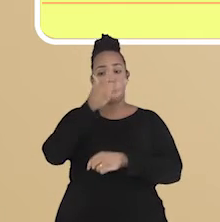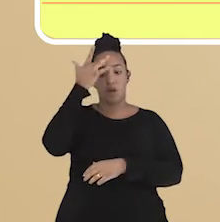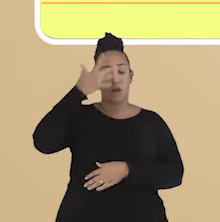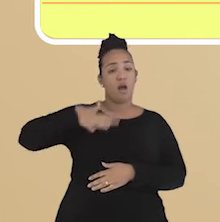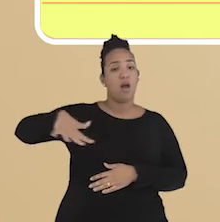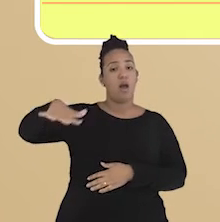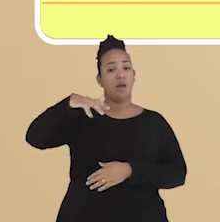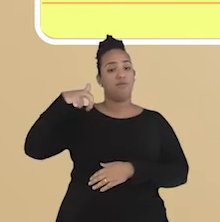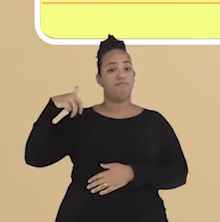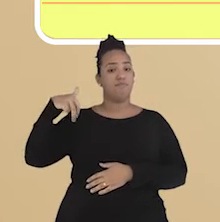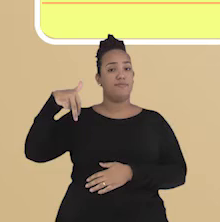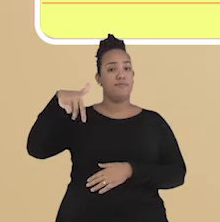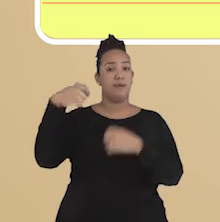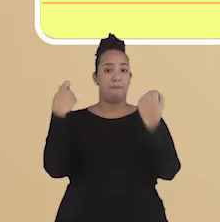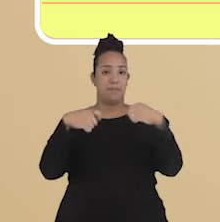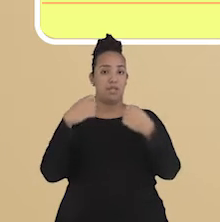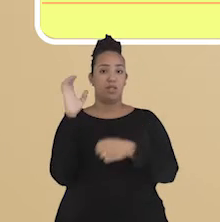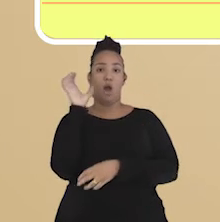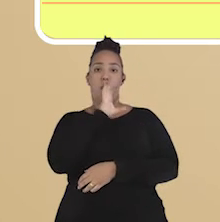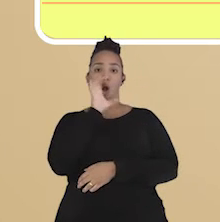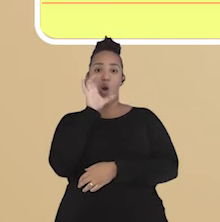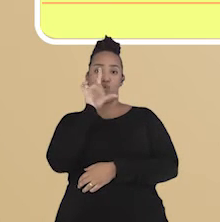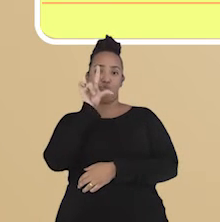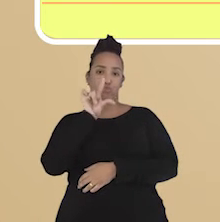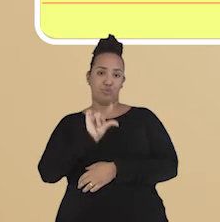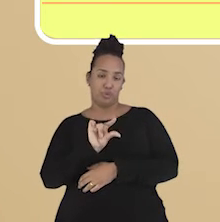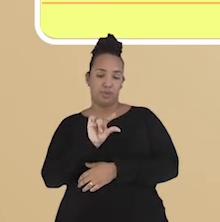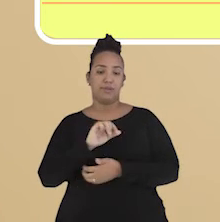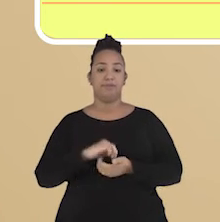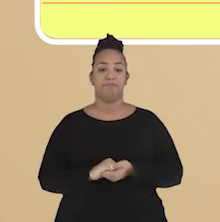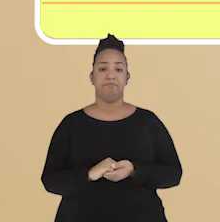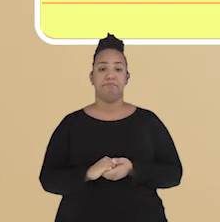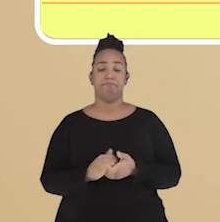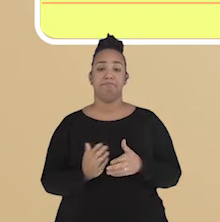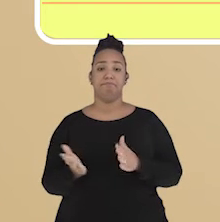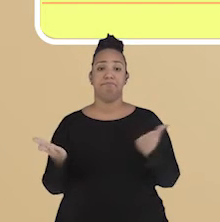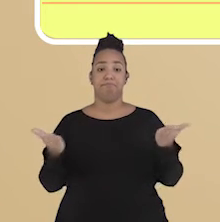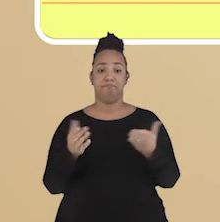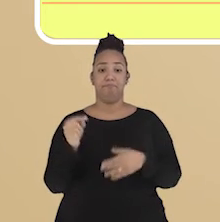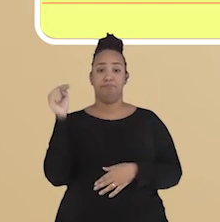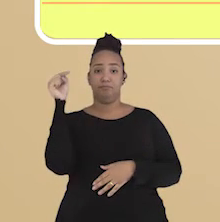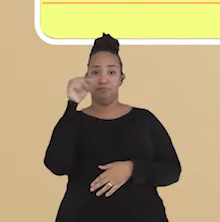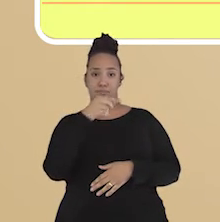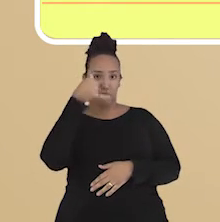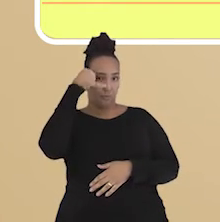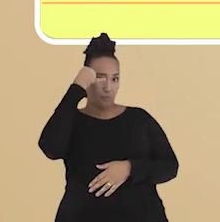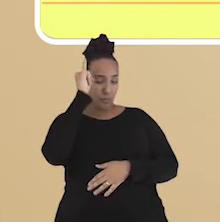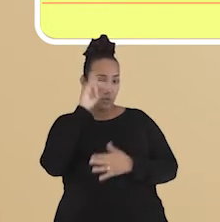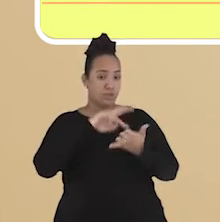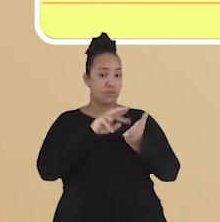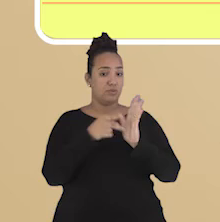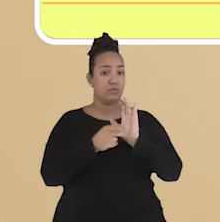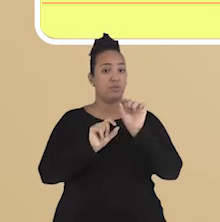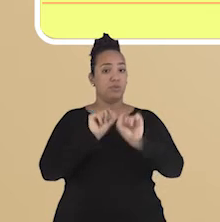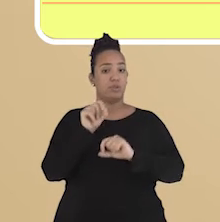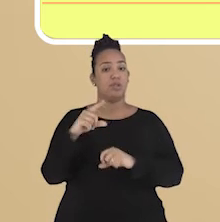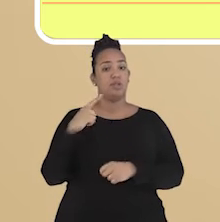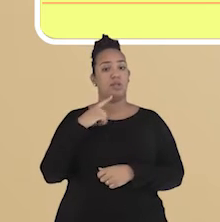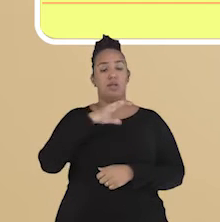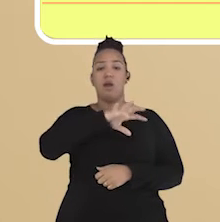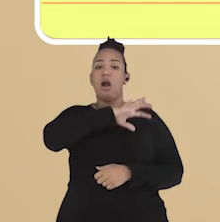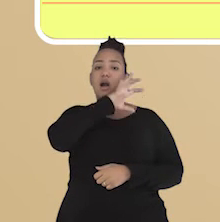que naquela região podem ter muitas pessoas e que ele vai precisar reduzir a velocidade do carro. Essa outra placa, com um boi